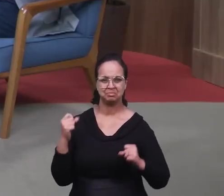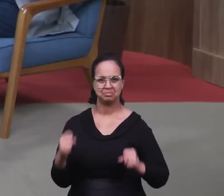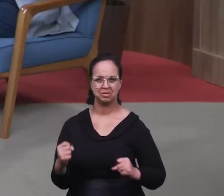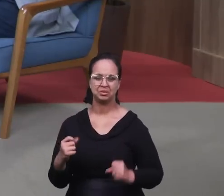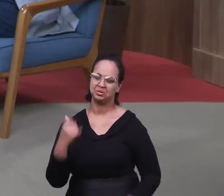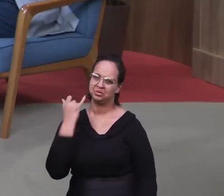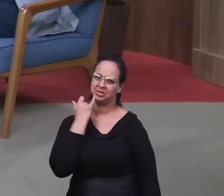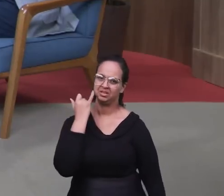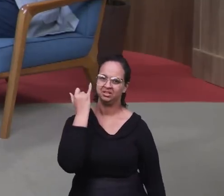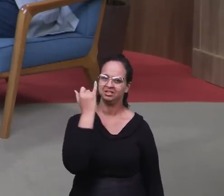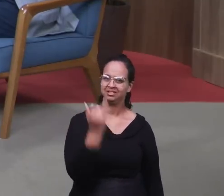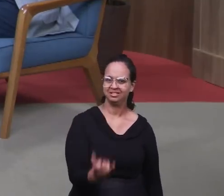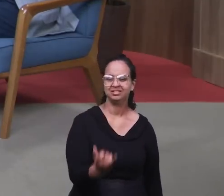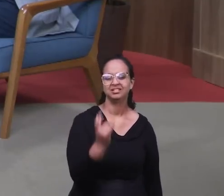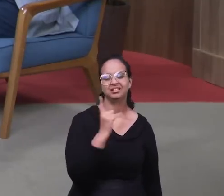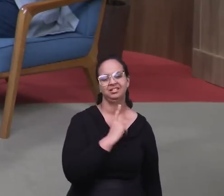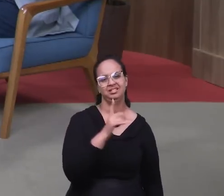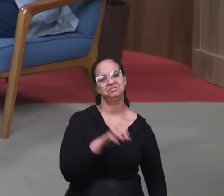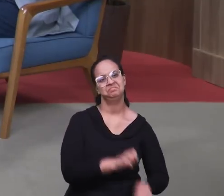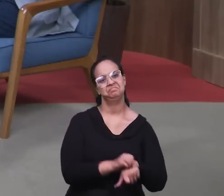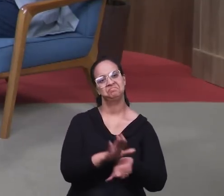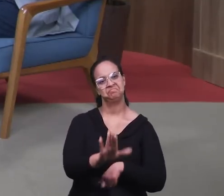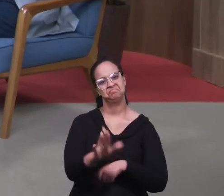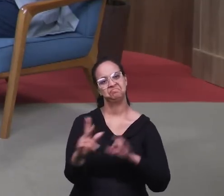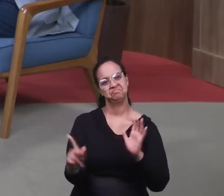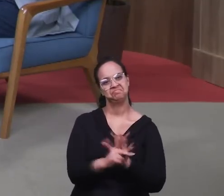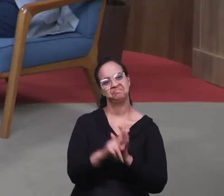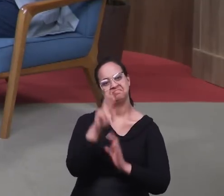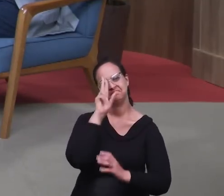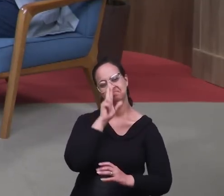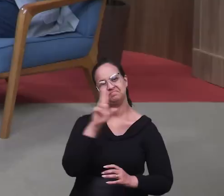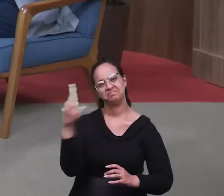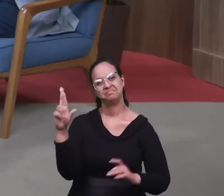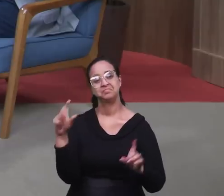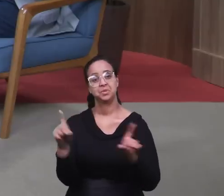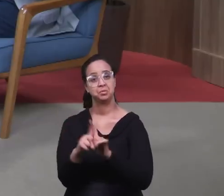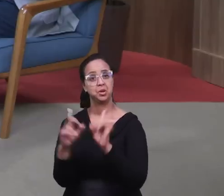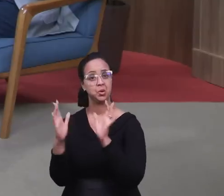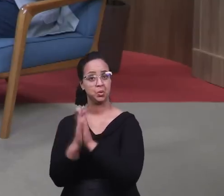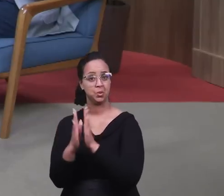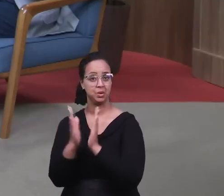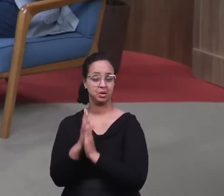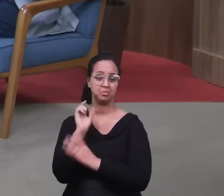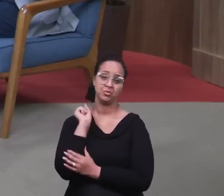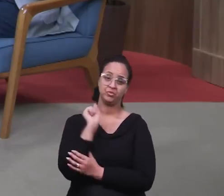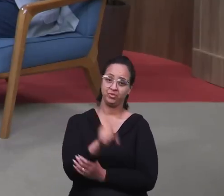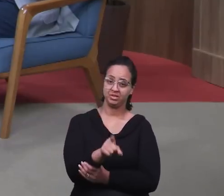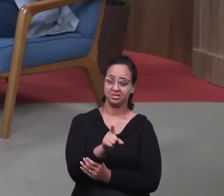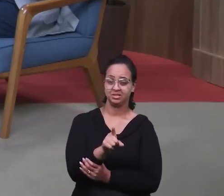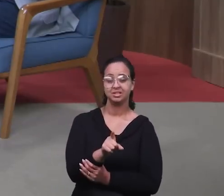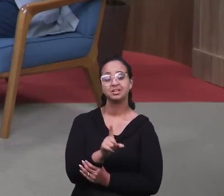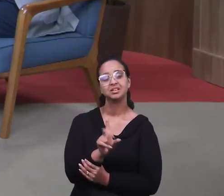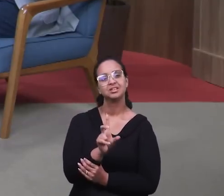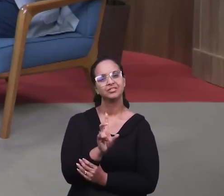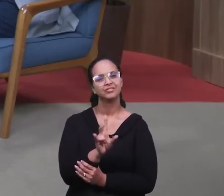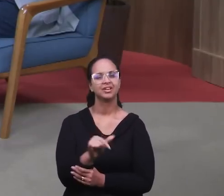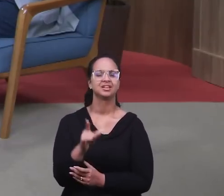atender, vai transmitir uma palavra da parte do Senhor para a sua vida e também vai orar por você. E tudo